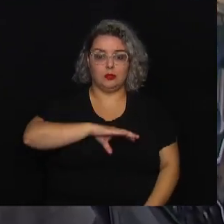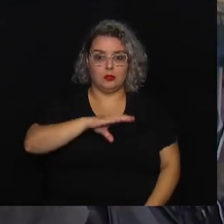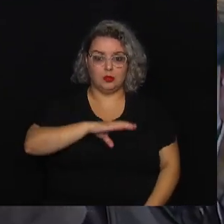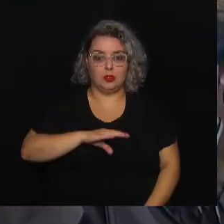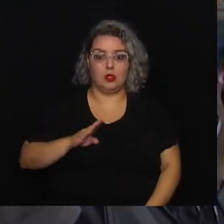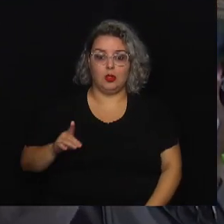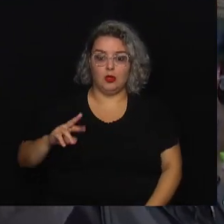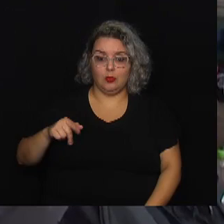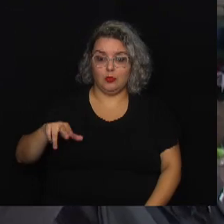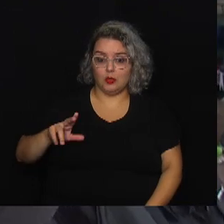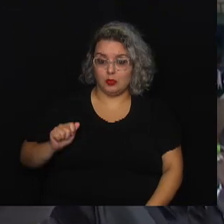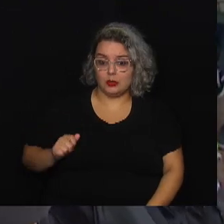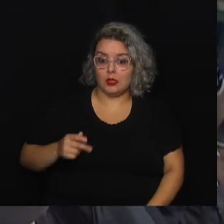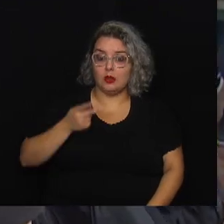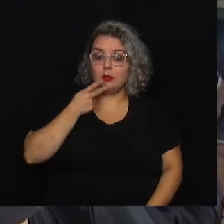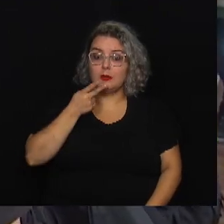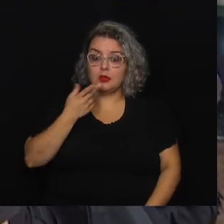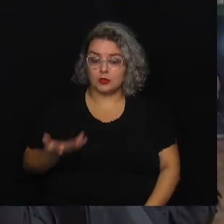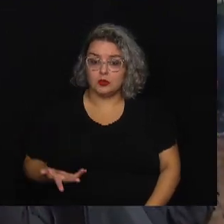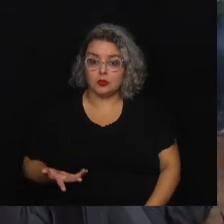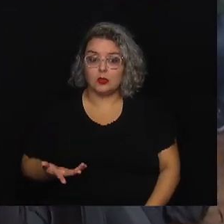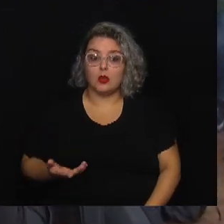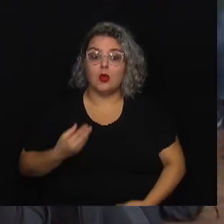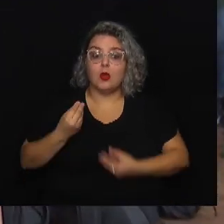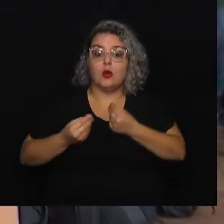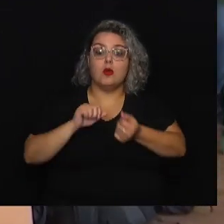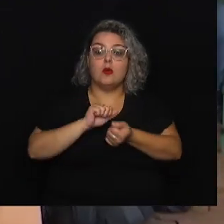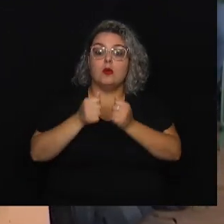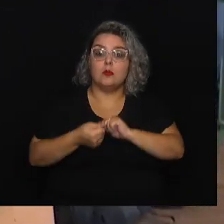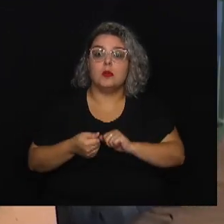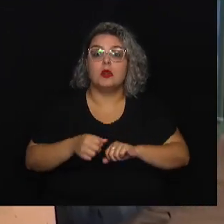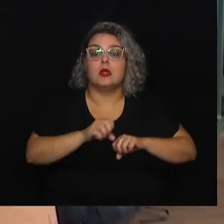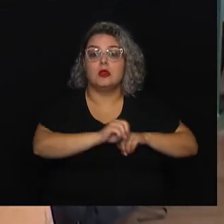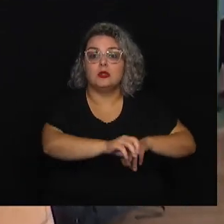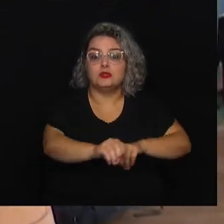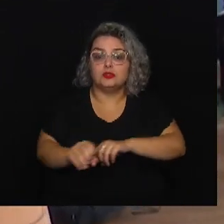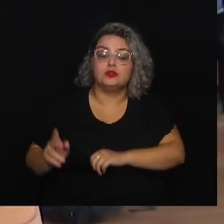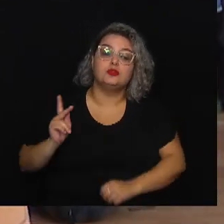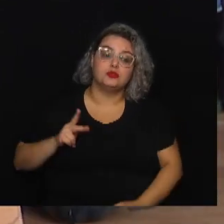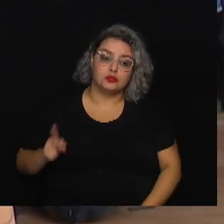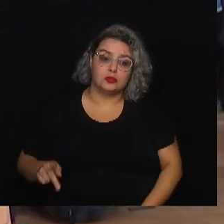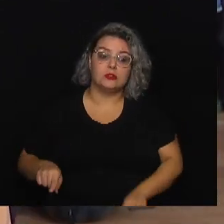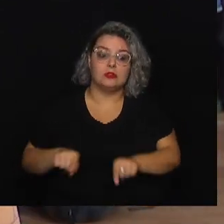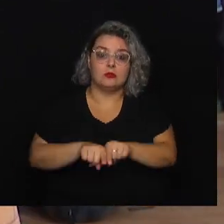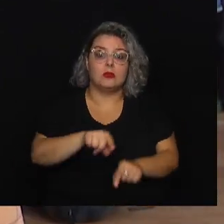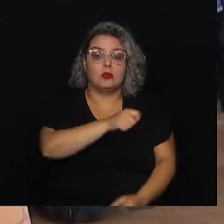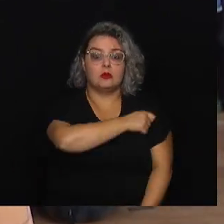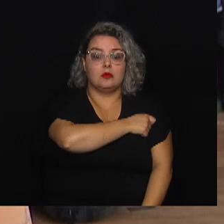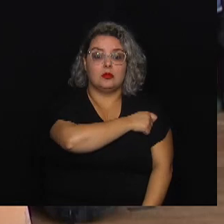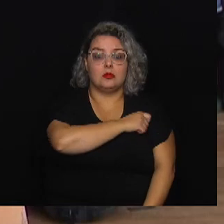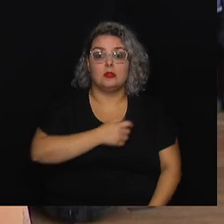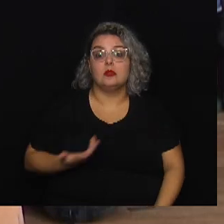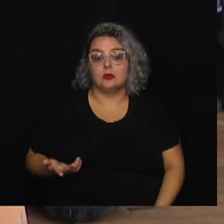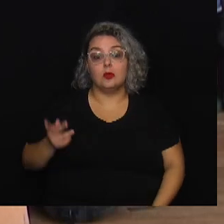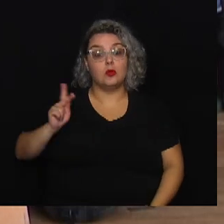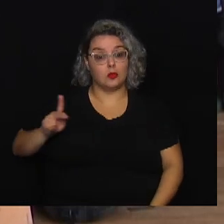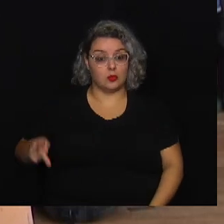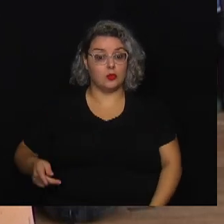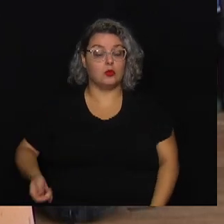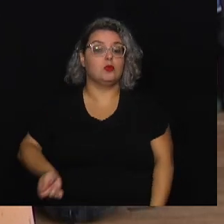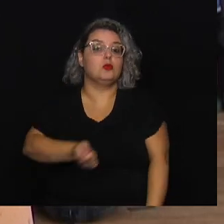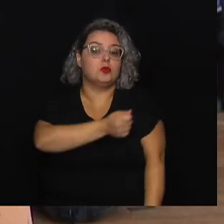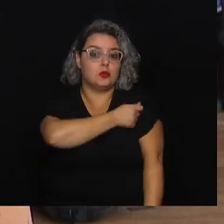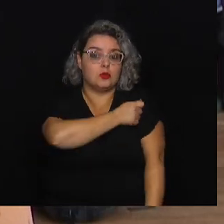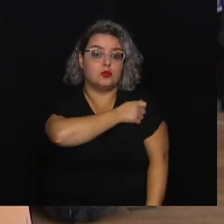Bruna, comentou como foi a adaptação deles, educadores, e também dos alunos. Tanto os professores quanto os alunos no